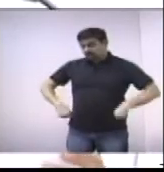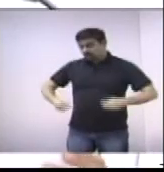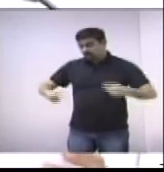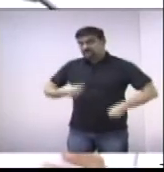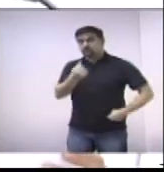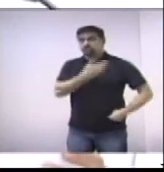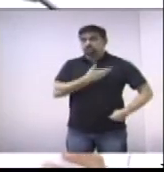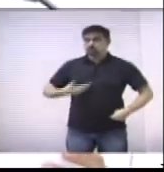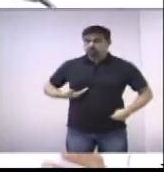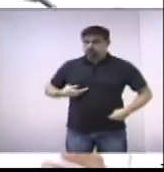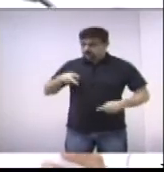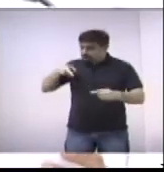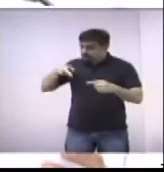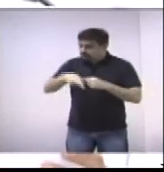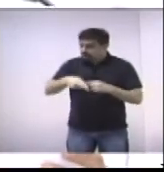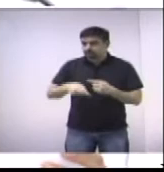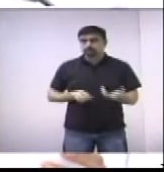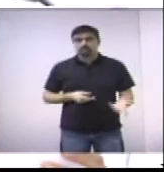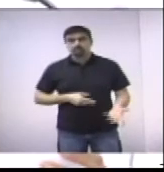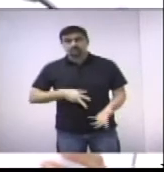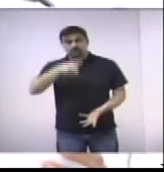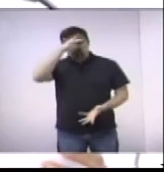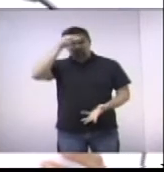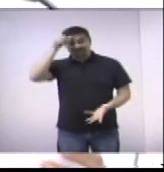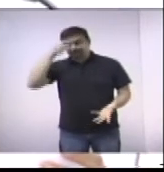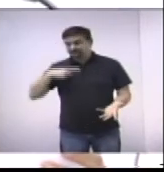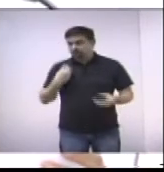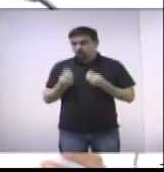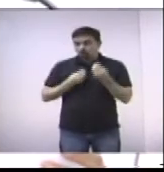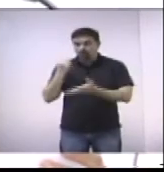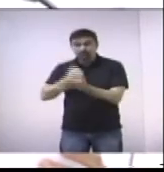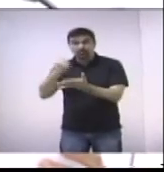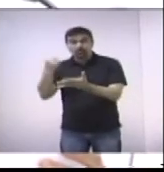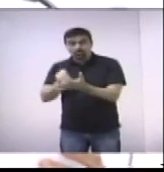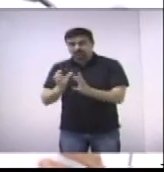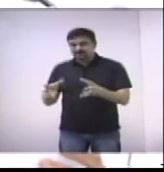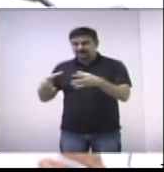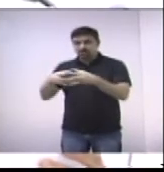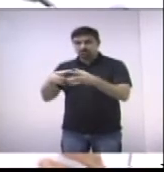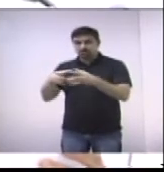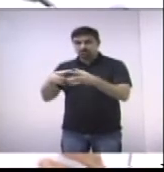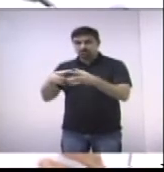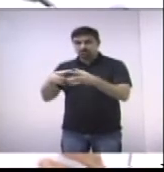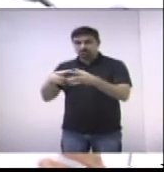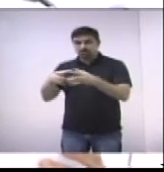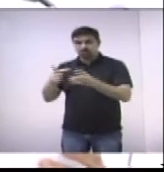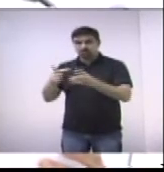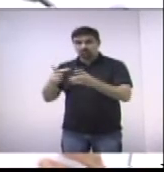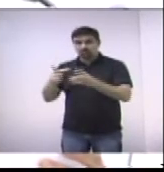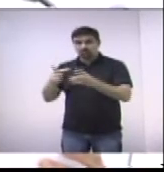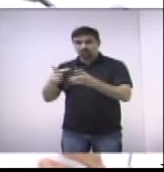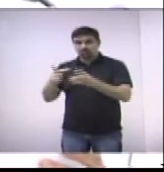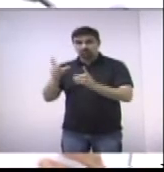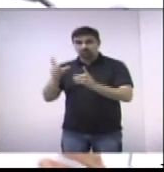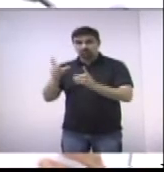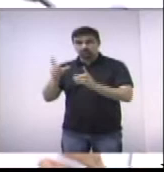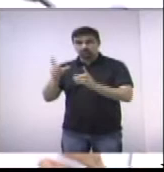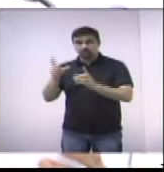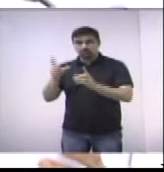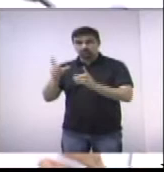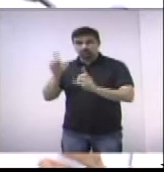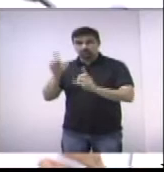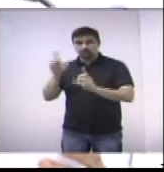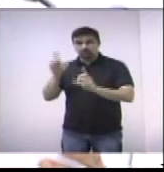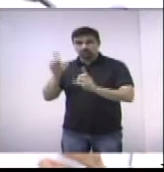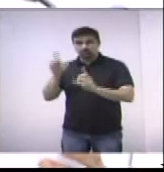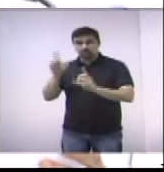O impedimento da Prefeitura de Paulínia de contratar algumas escolas de samba dessa urbe era de conhecimento do prefeito de Paulínia, José Pavão Júnior,